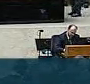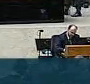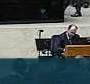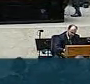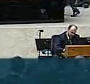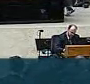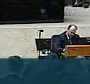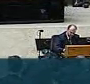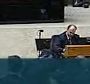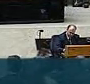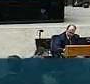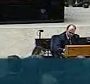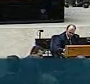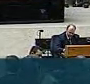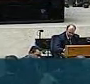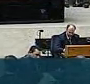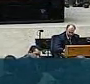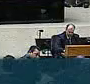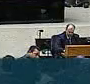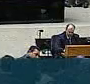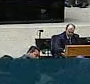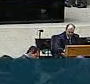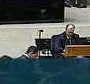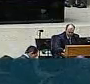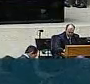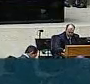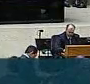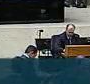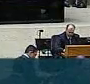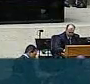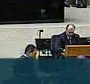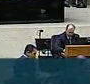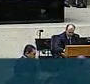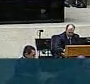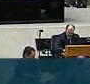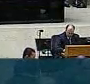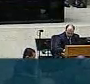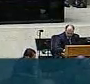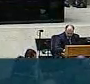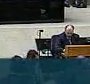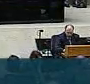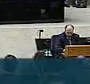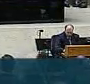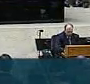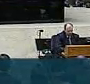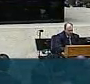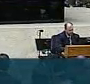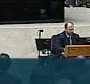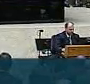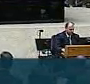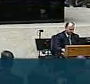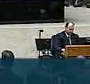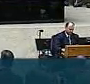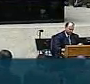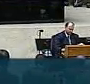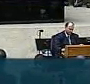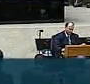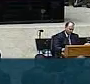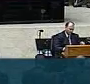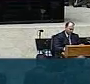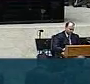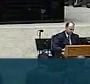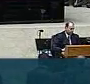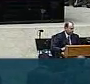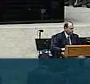a reivindicação de V. Exª e também a possibilidade de mudança e desejo de algum deputado de